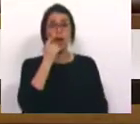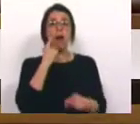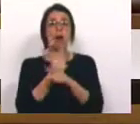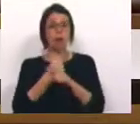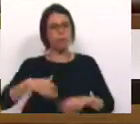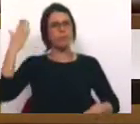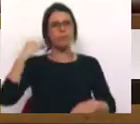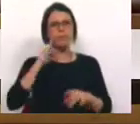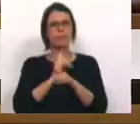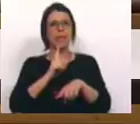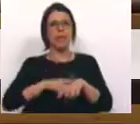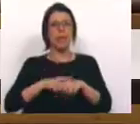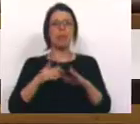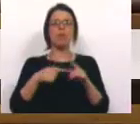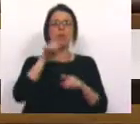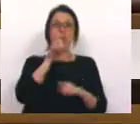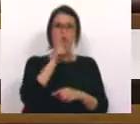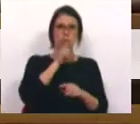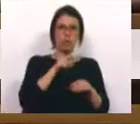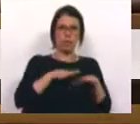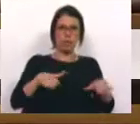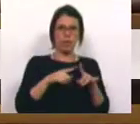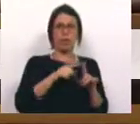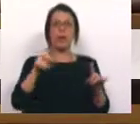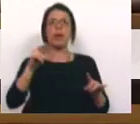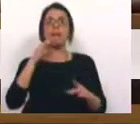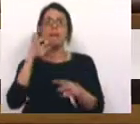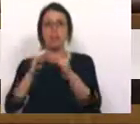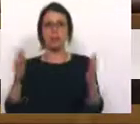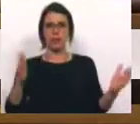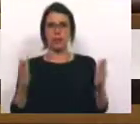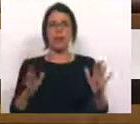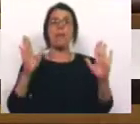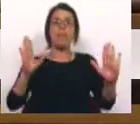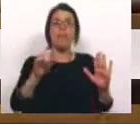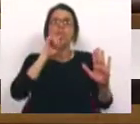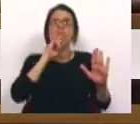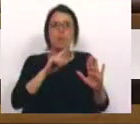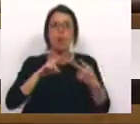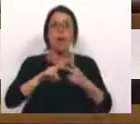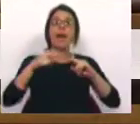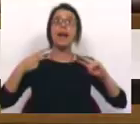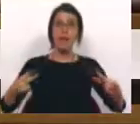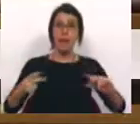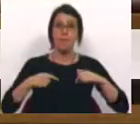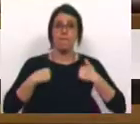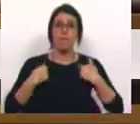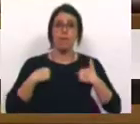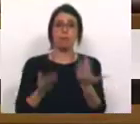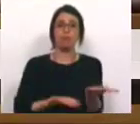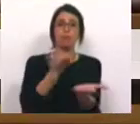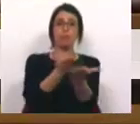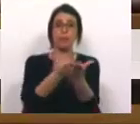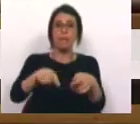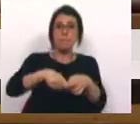mantinha a época balnear entre 1 de junho e 30 de setembro, mas permitindo que as câmaras municipais